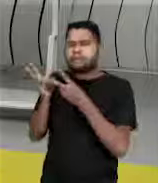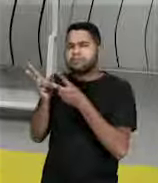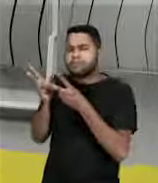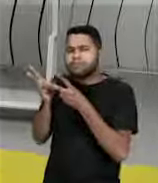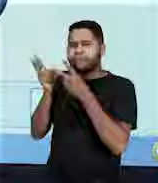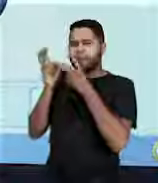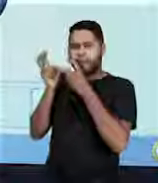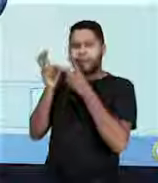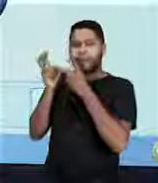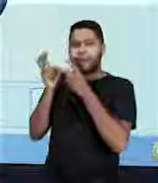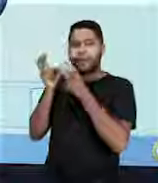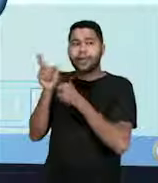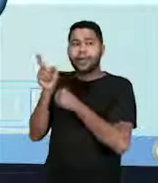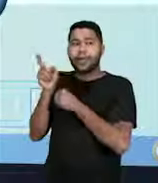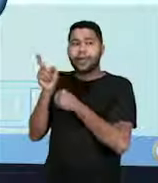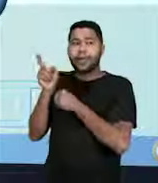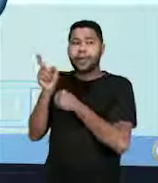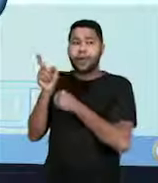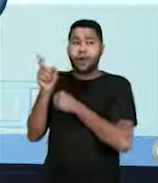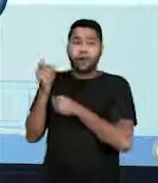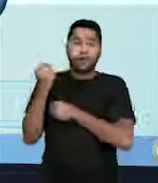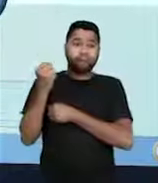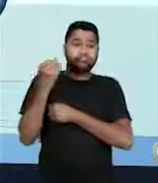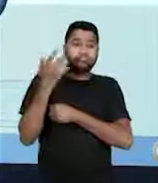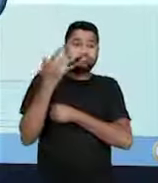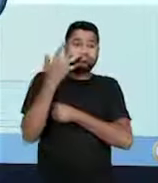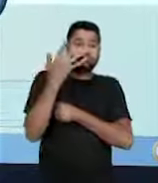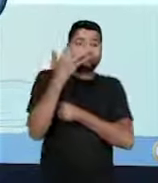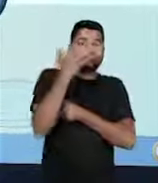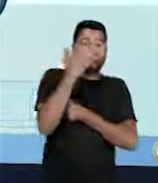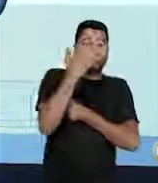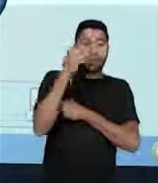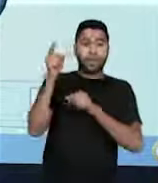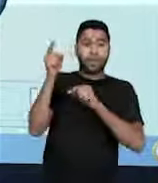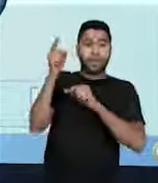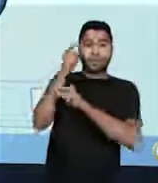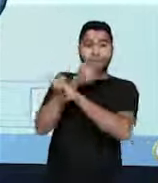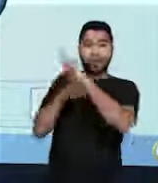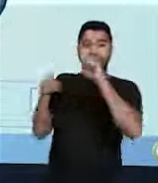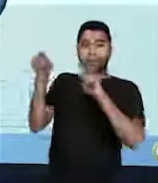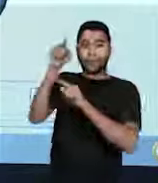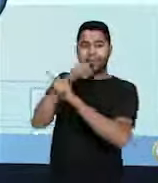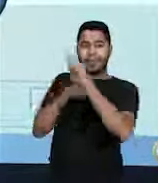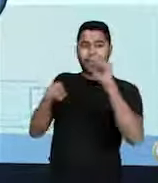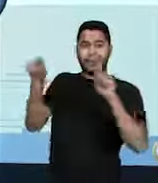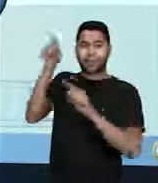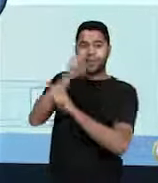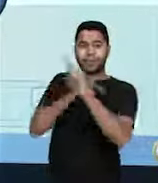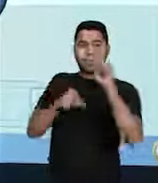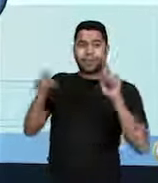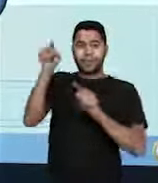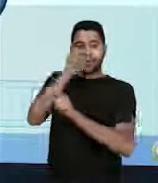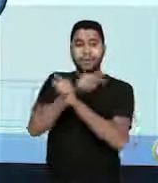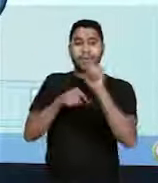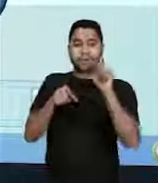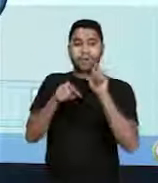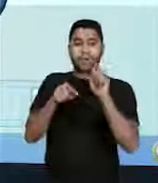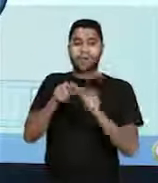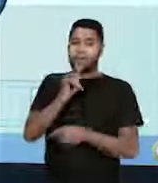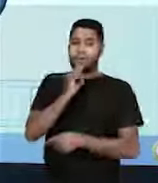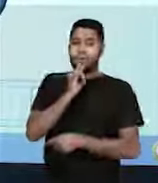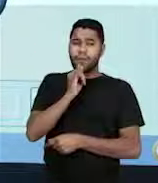dessa energia é utilizada para movimentar a turbina. Então aqui nós temos o